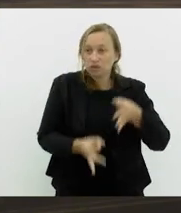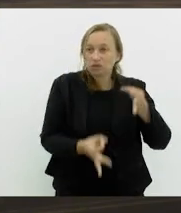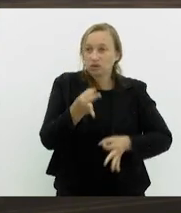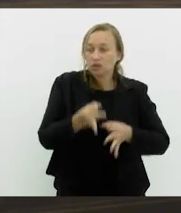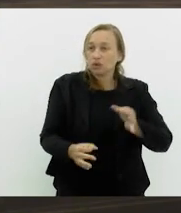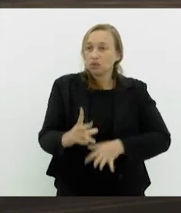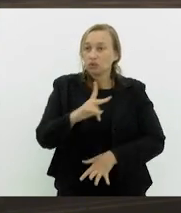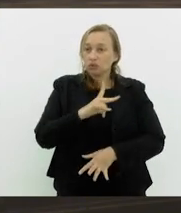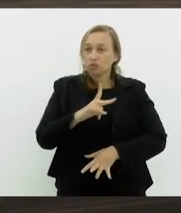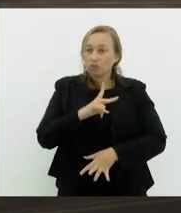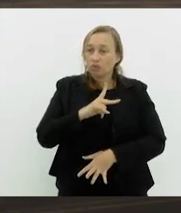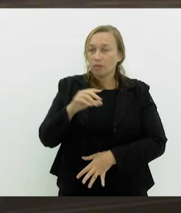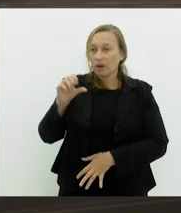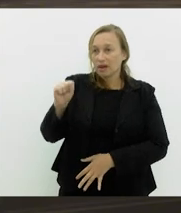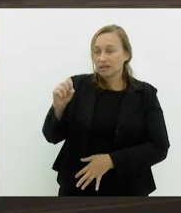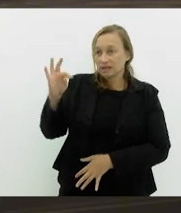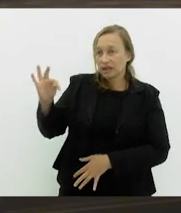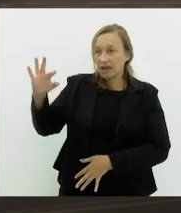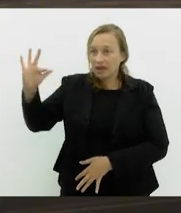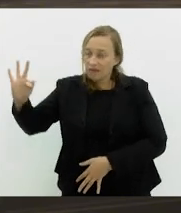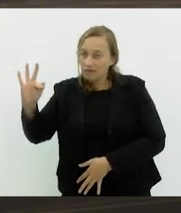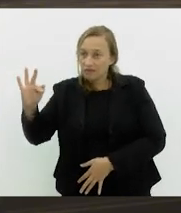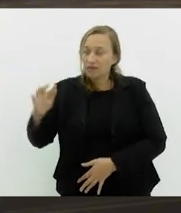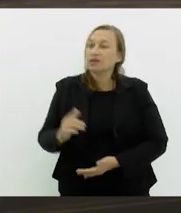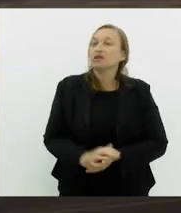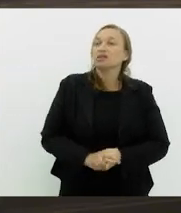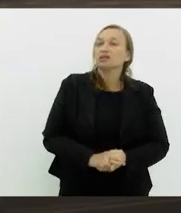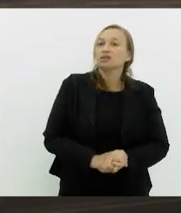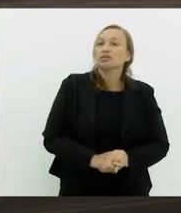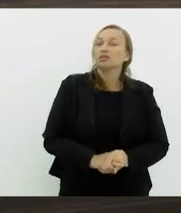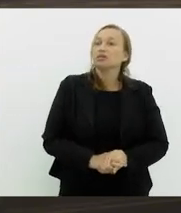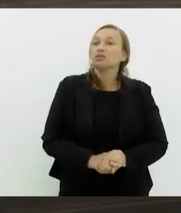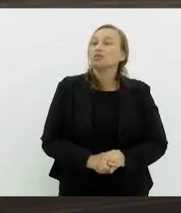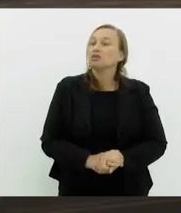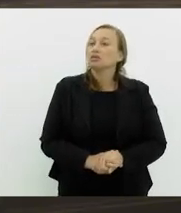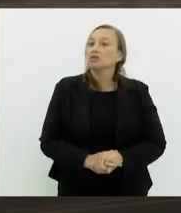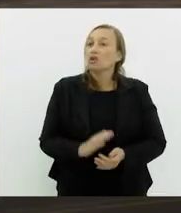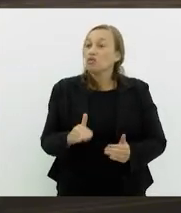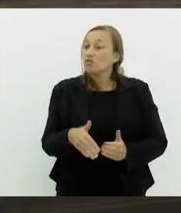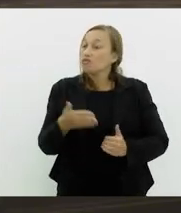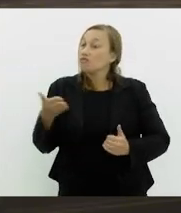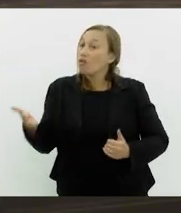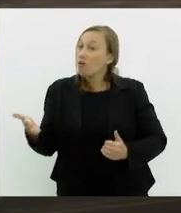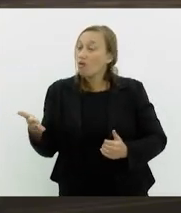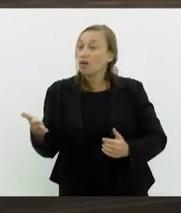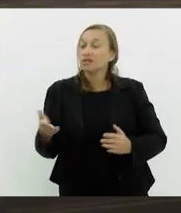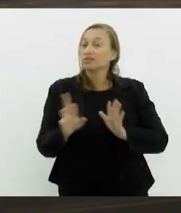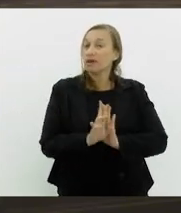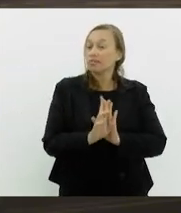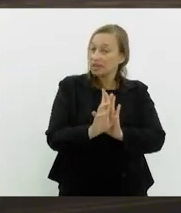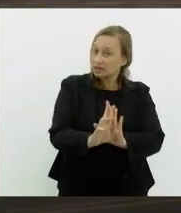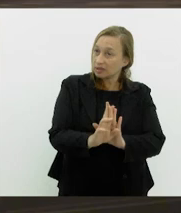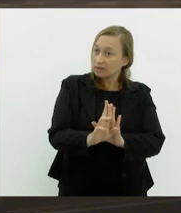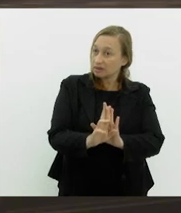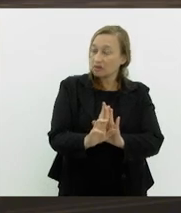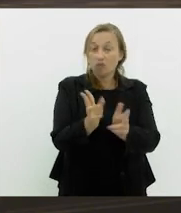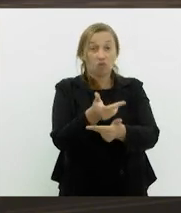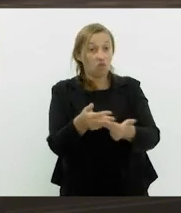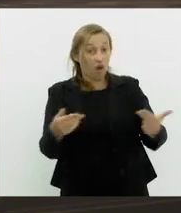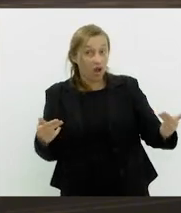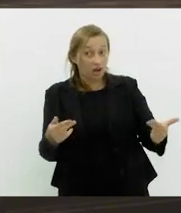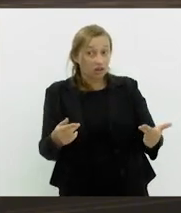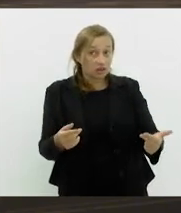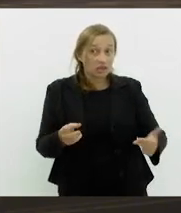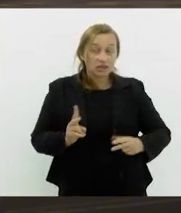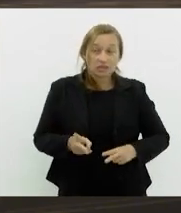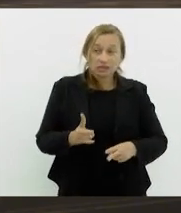Tribunal Federal, que nos colocam ali como função essencial, fora da unicidade da representação, são várias, nós, toda vez que